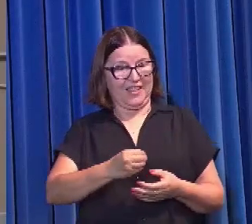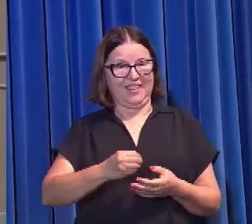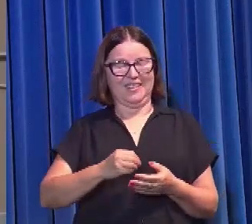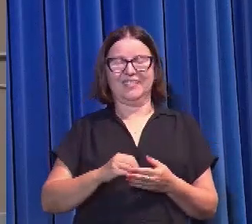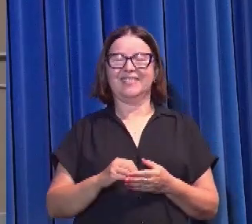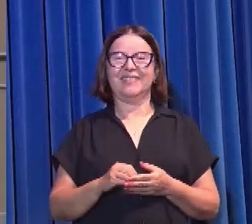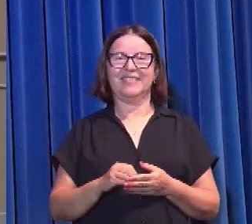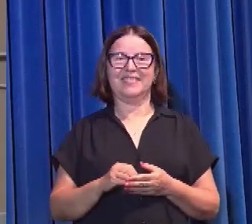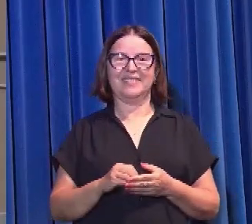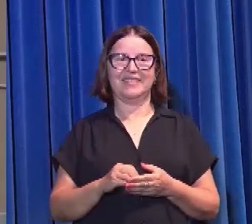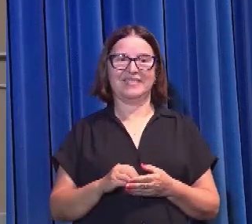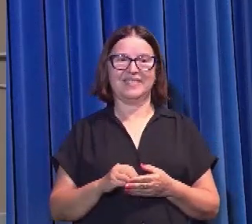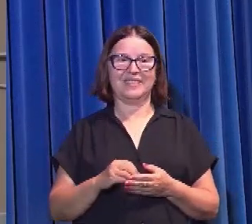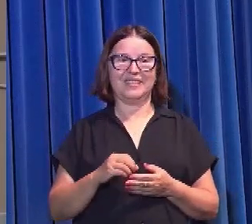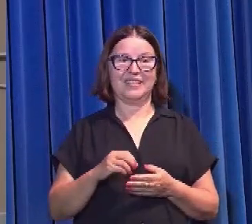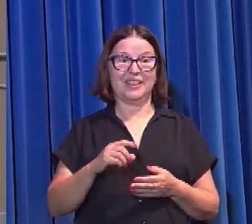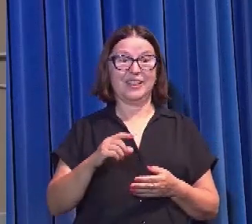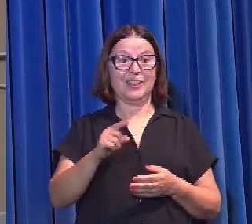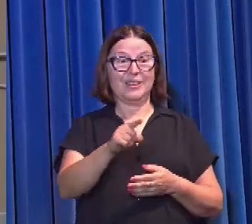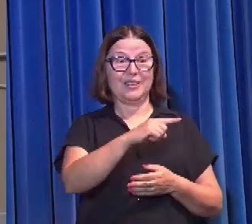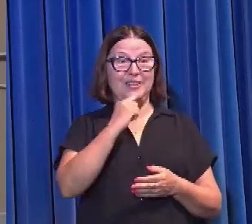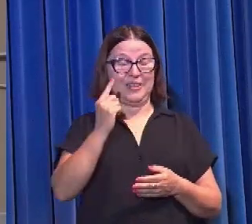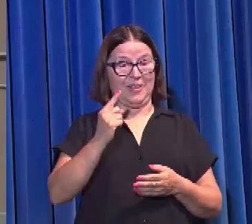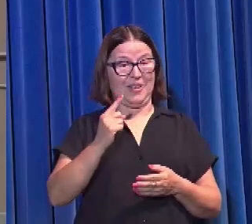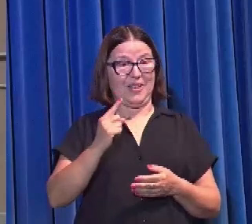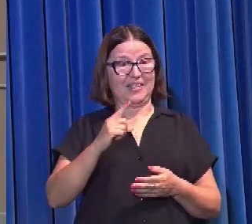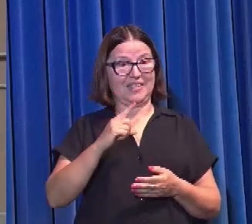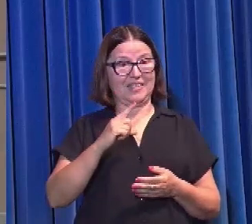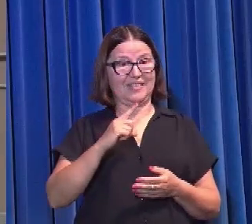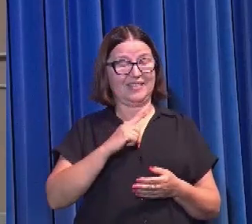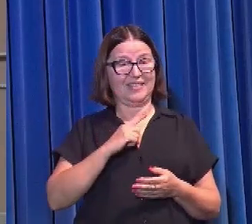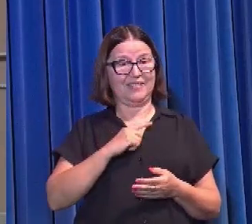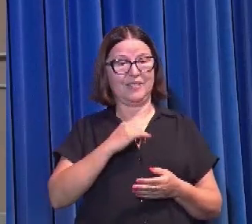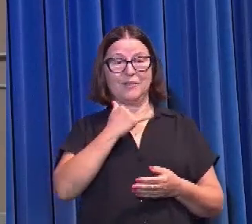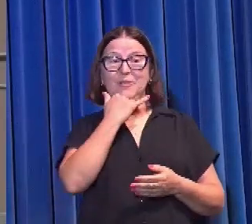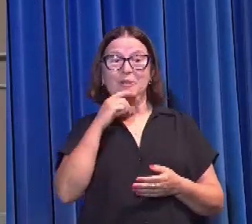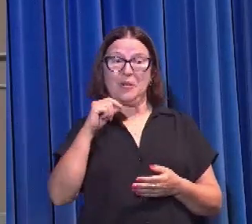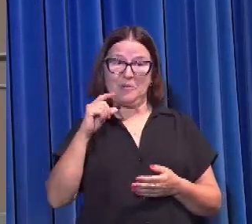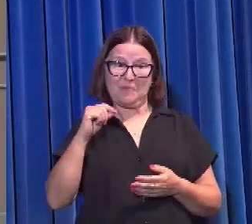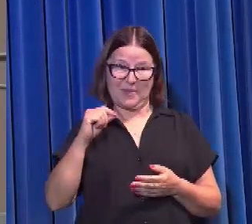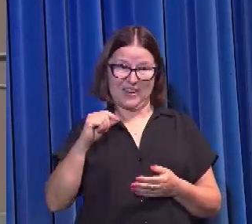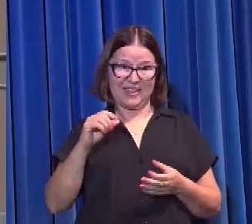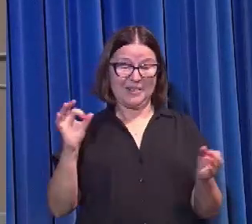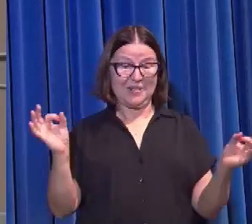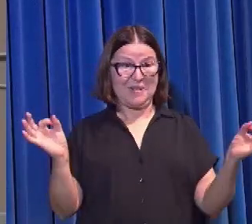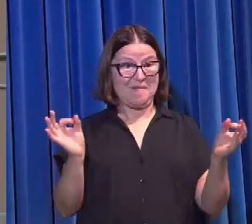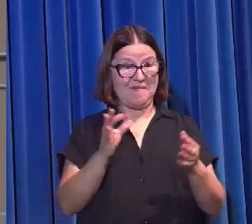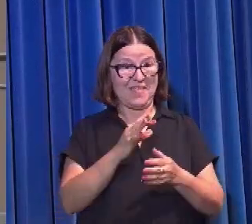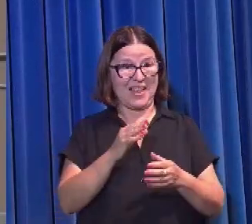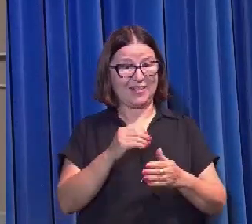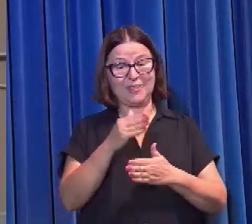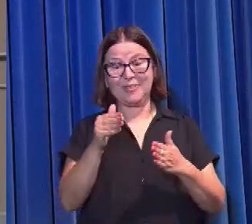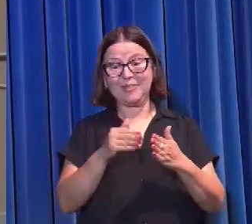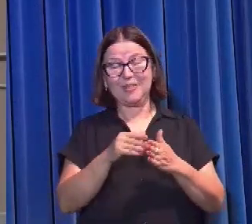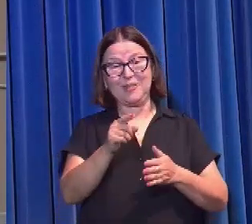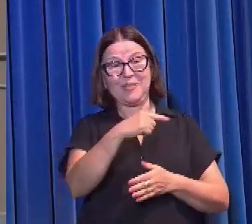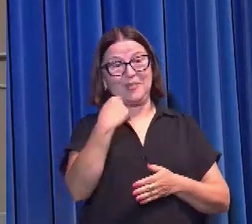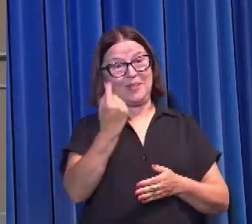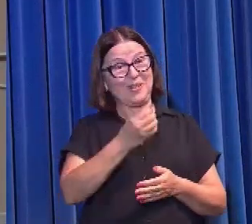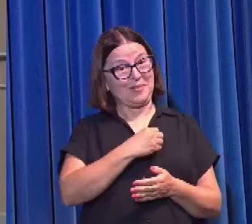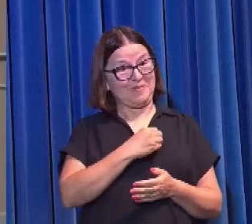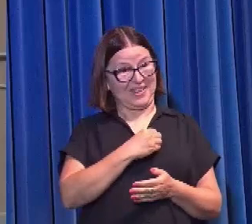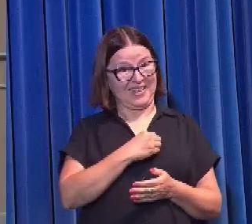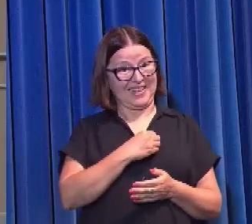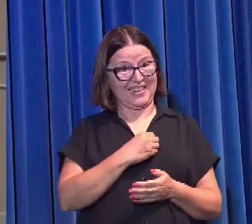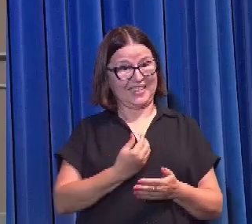Nós tivemos a remissão completa dos nossos pecados pelo sangue do Cordeiro. Segundo a riqueza da sua